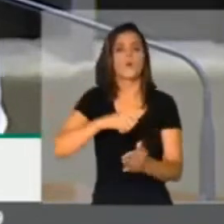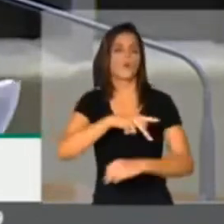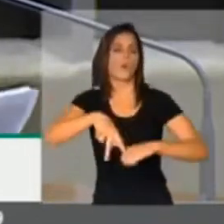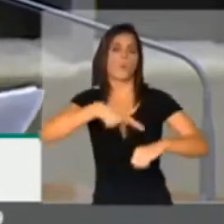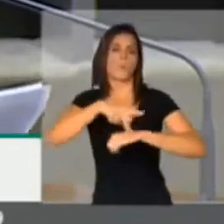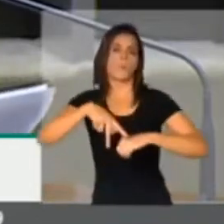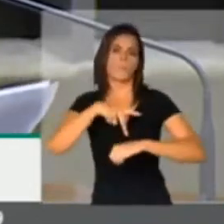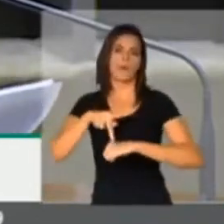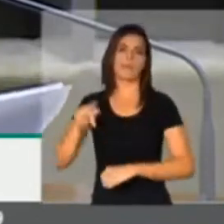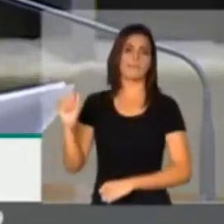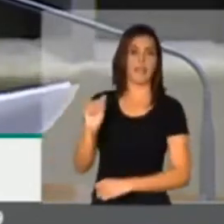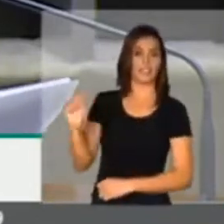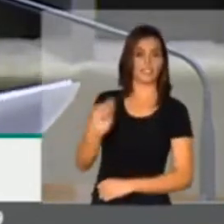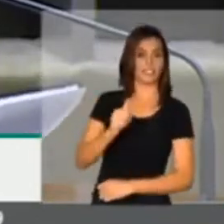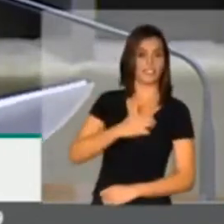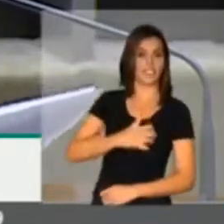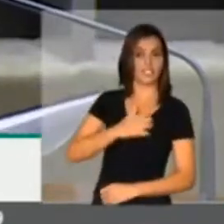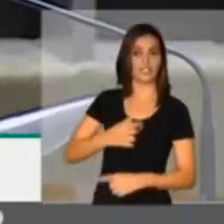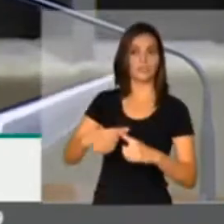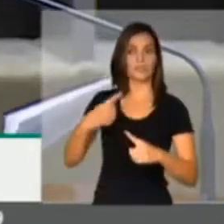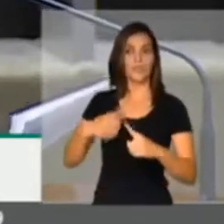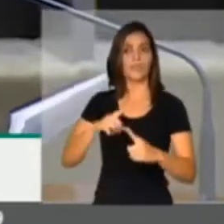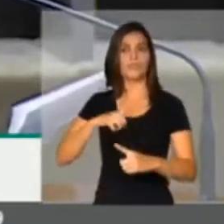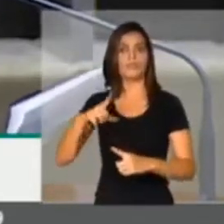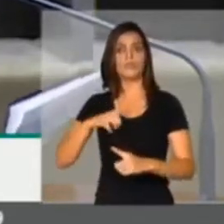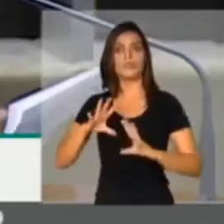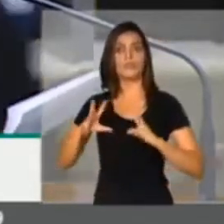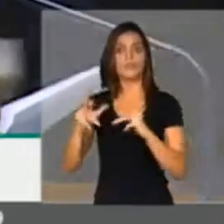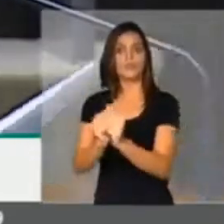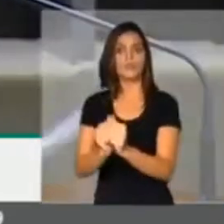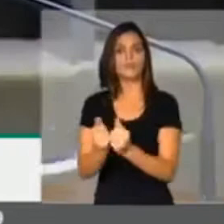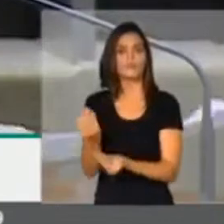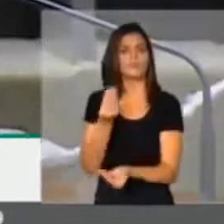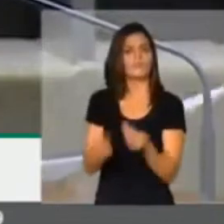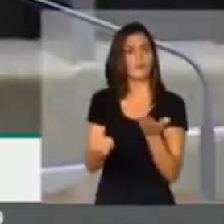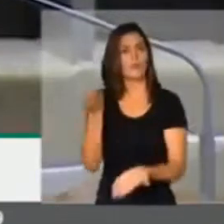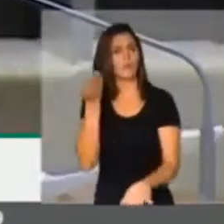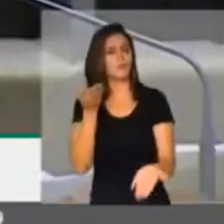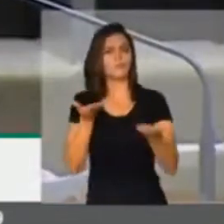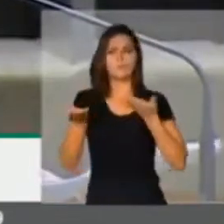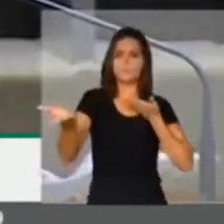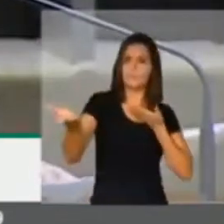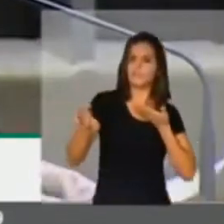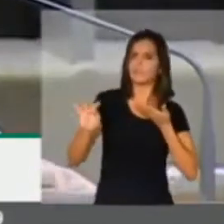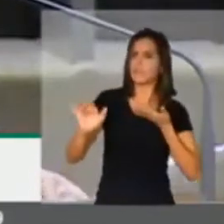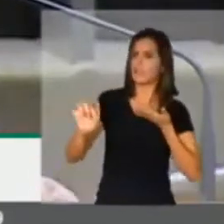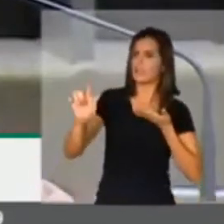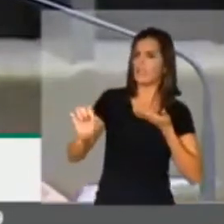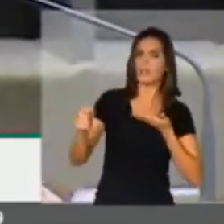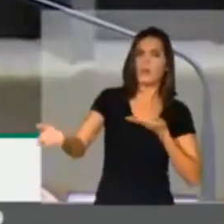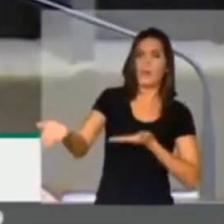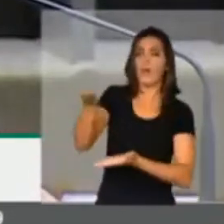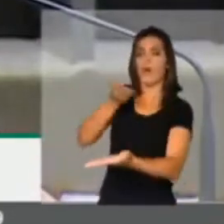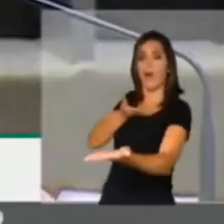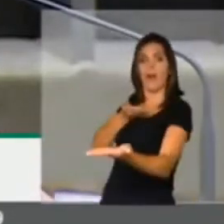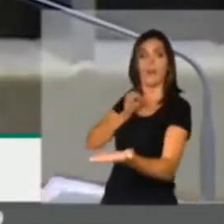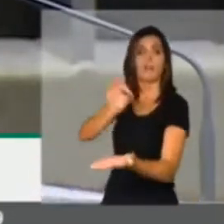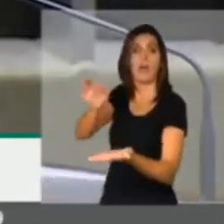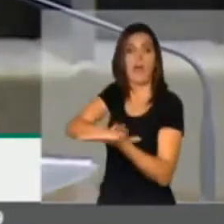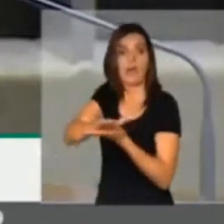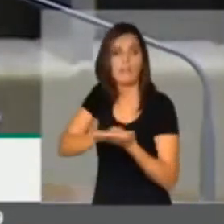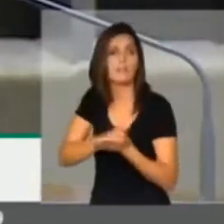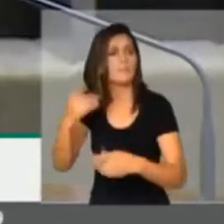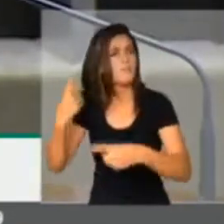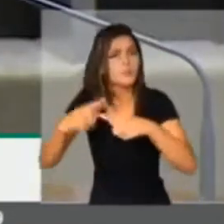Os Estados Unidos têm uma balança comercial conosco menor que o Mercosul. E nós vamos dar o nosso trigo, sem nenhuma contraprestação. Por